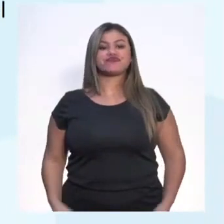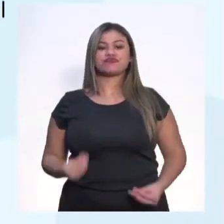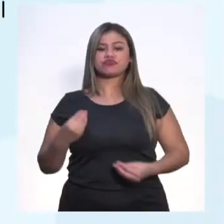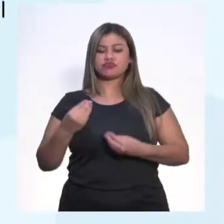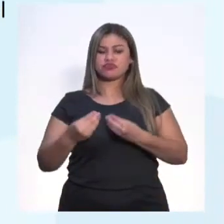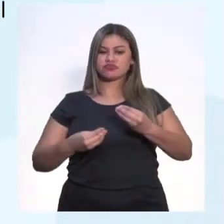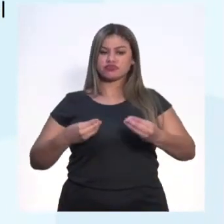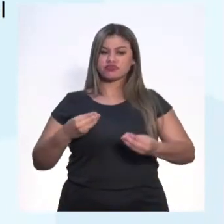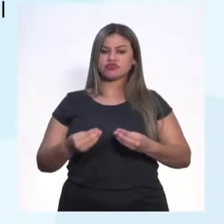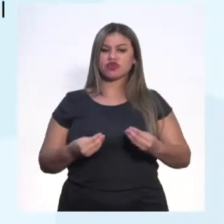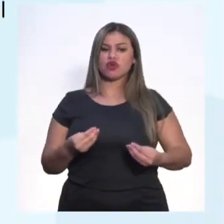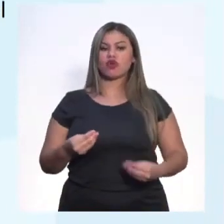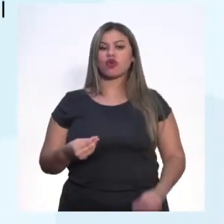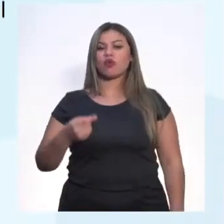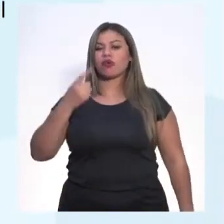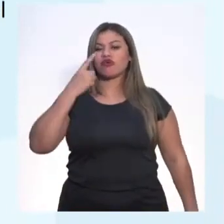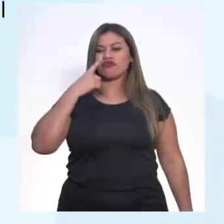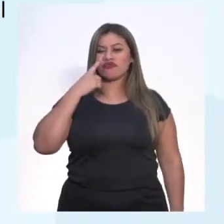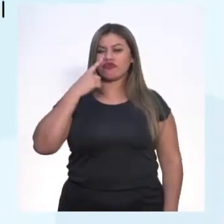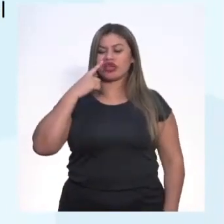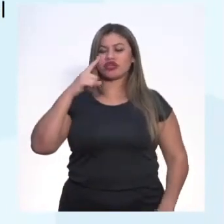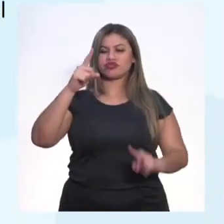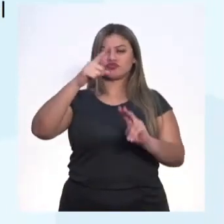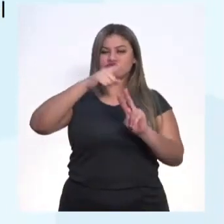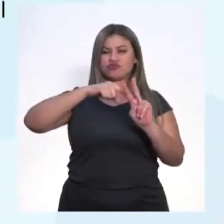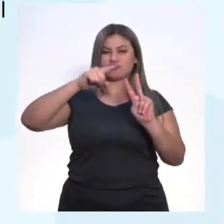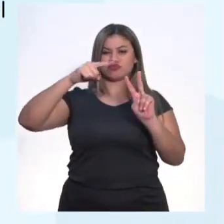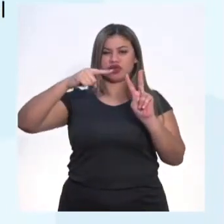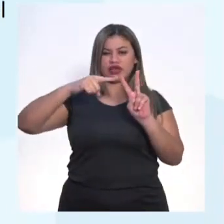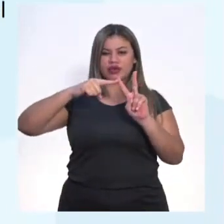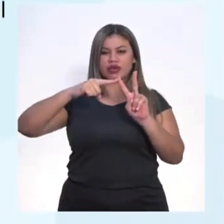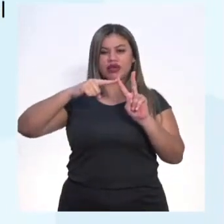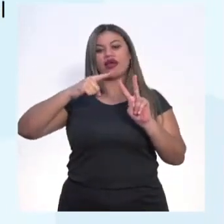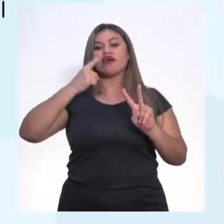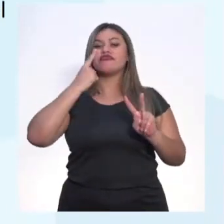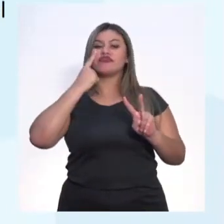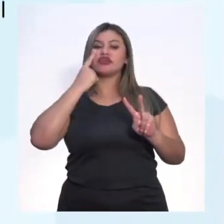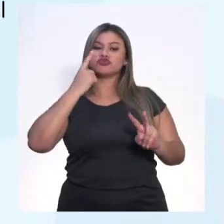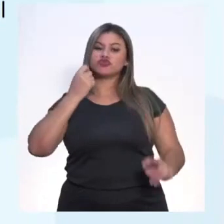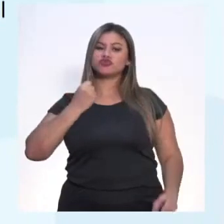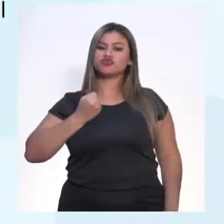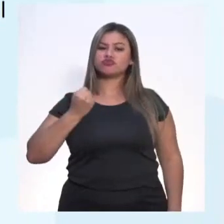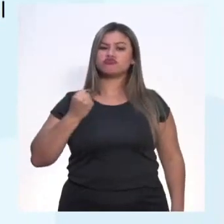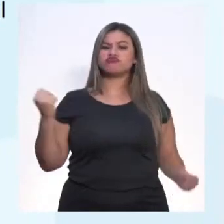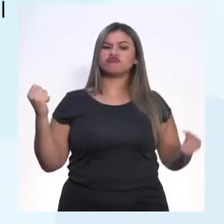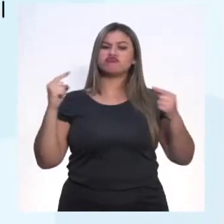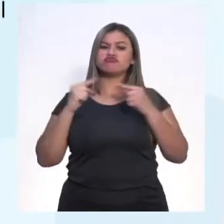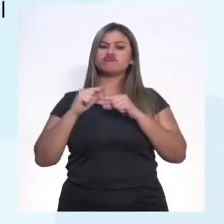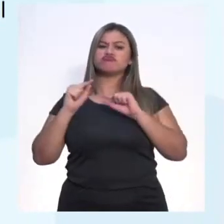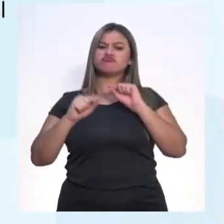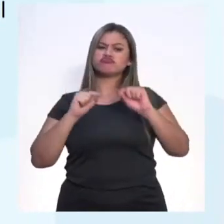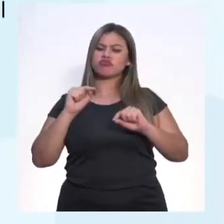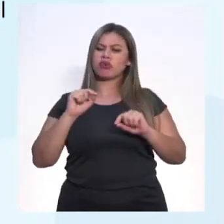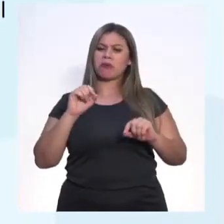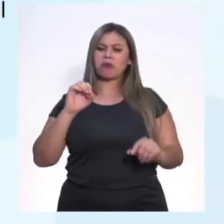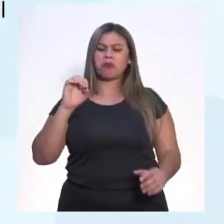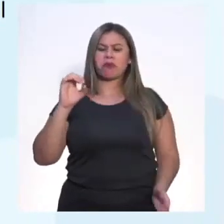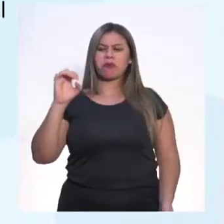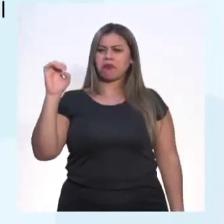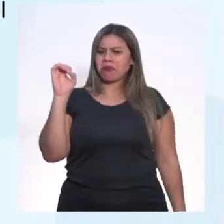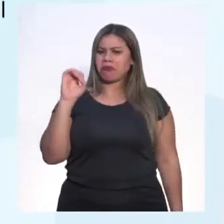faço? Volto na raiz quadrada e vou olhar que número tem aqui. Você fala,